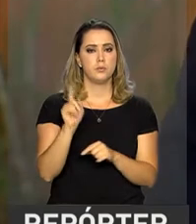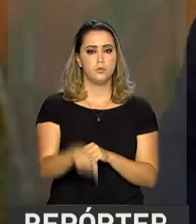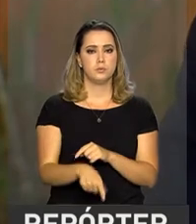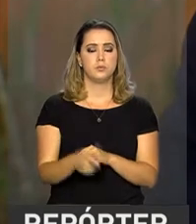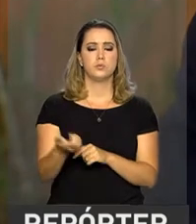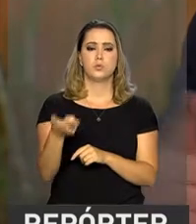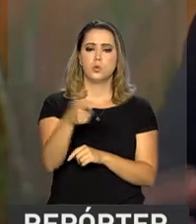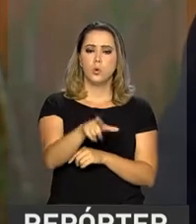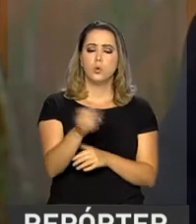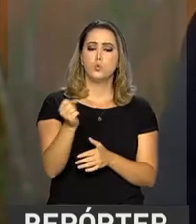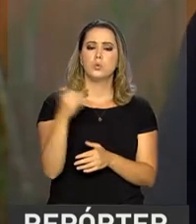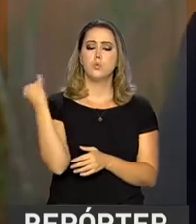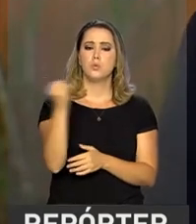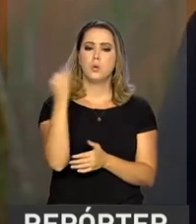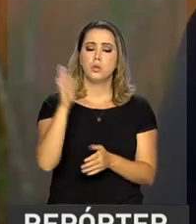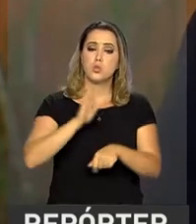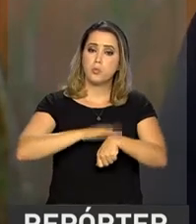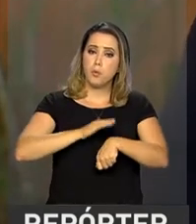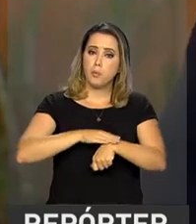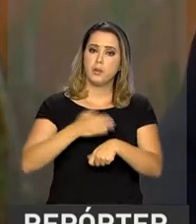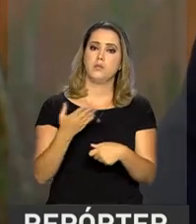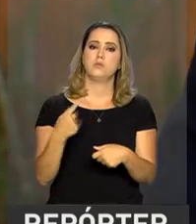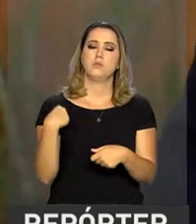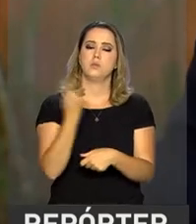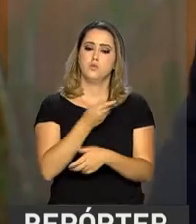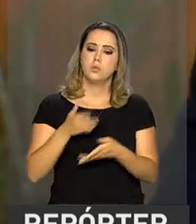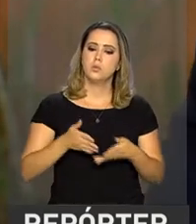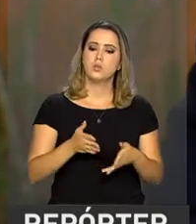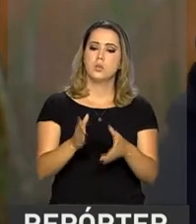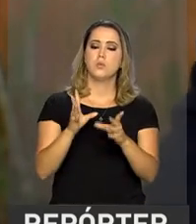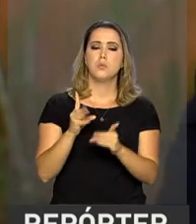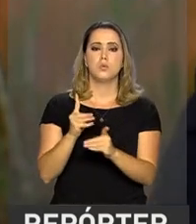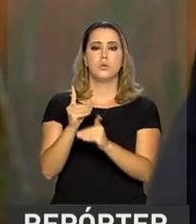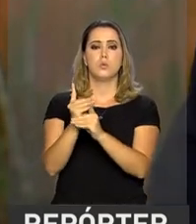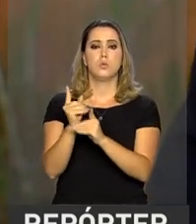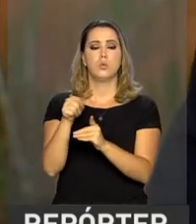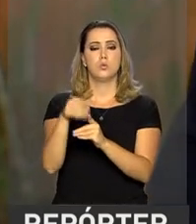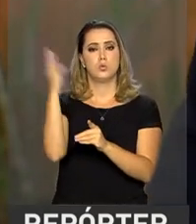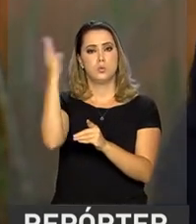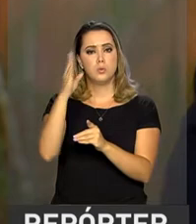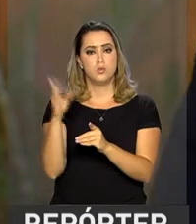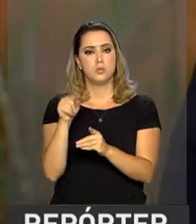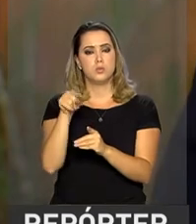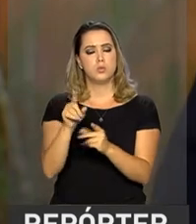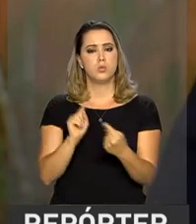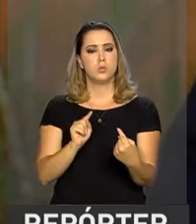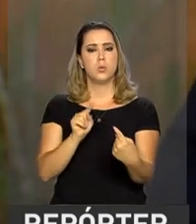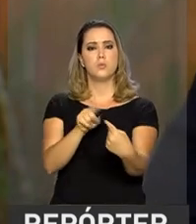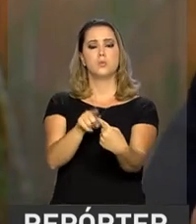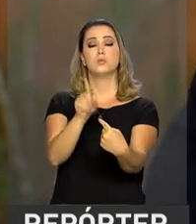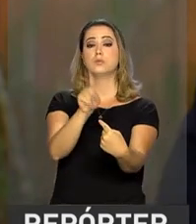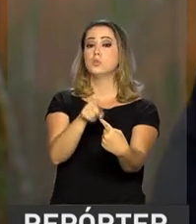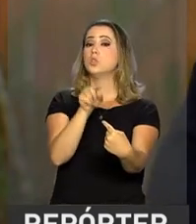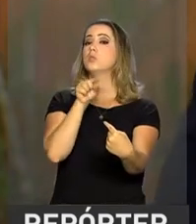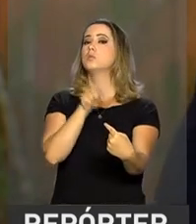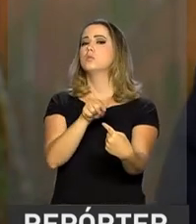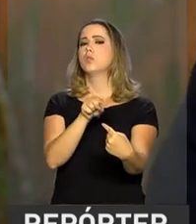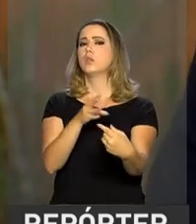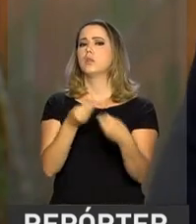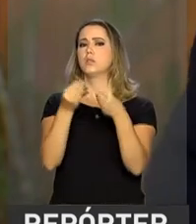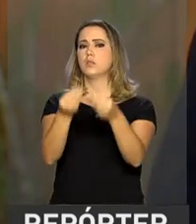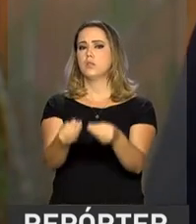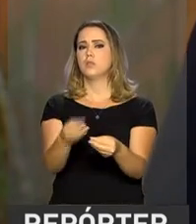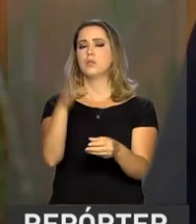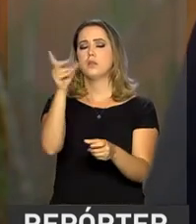remarcar definitivamente a trajetória de reencontro do brasil com seu destino que é garantia seus